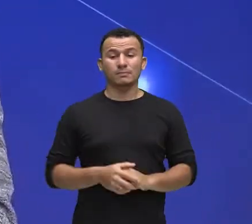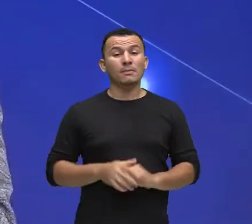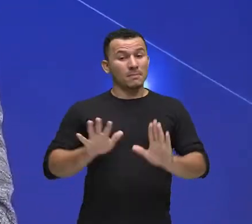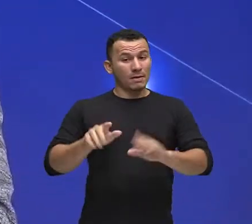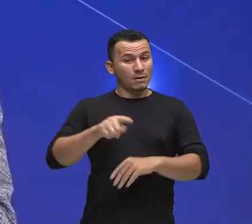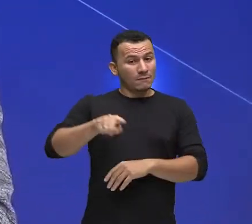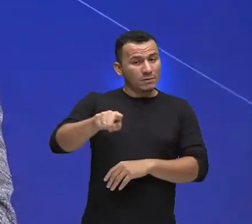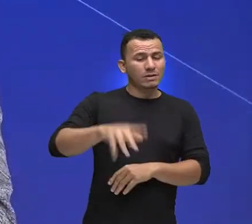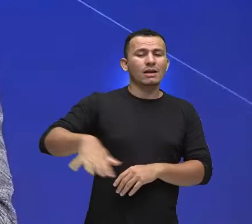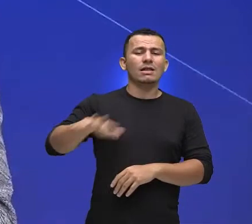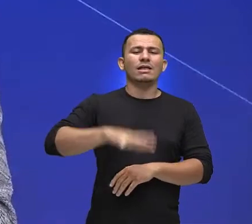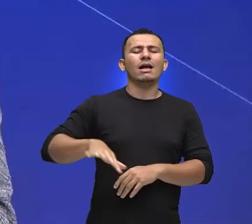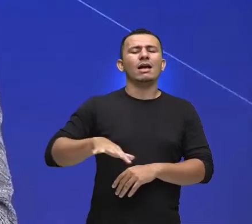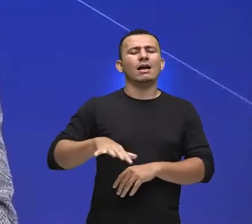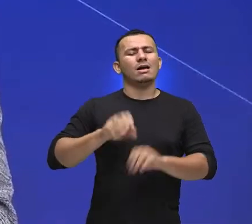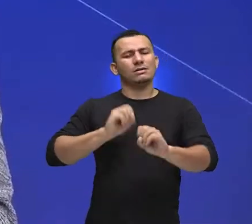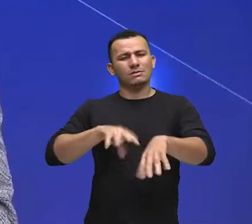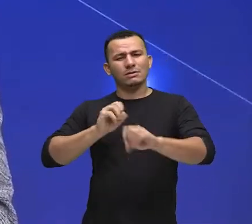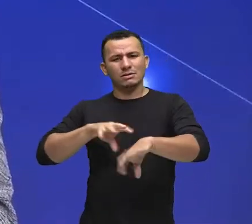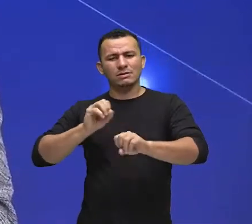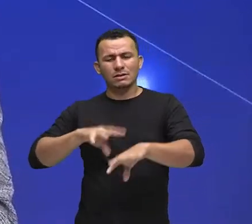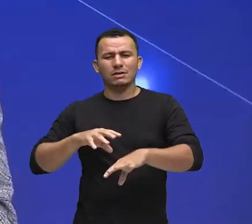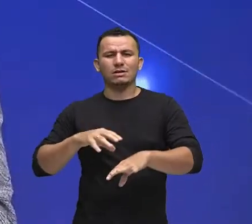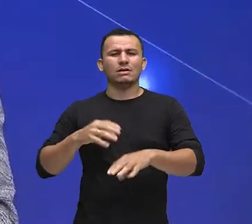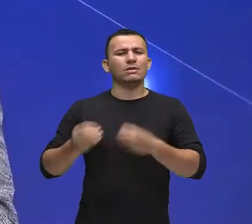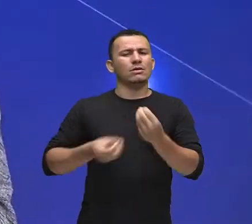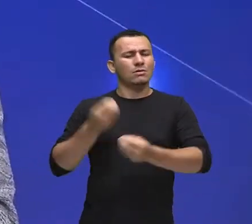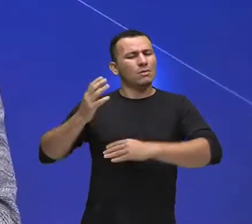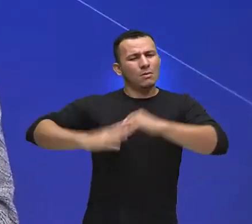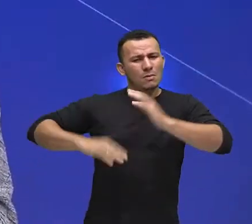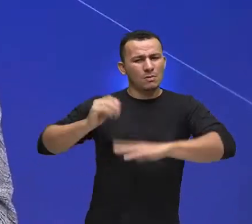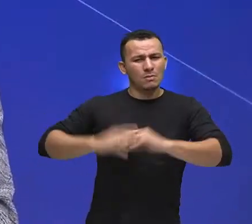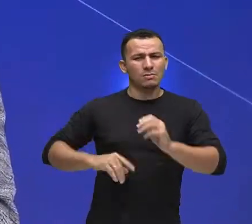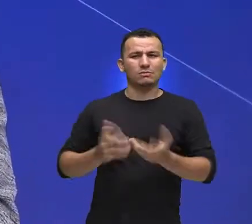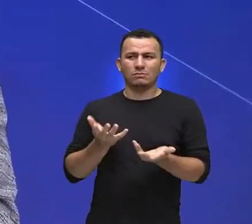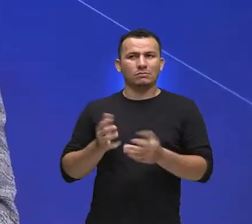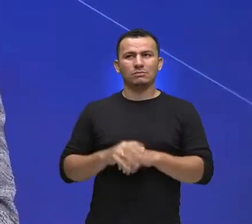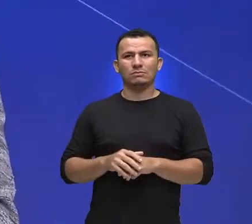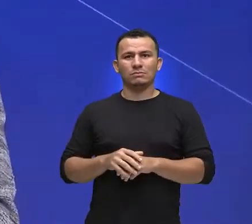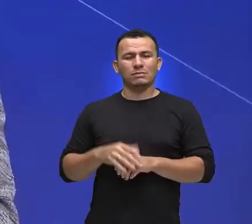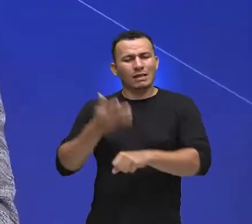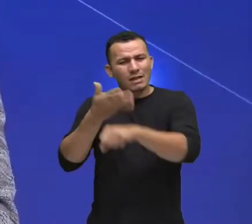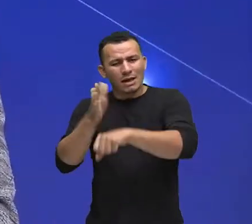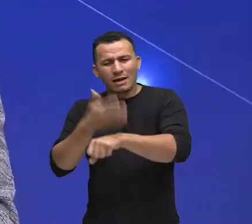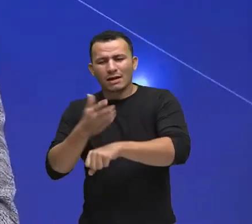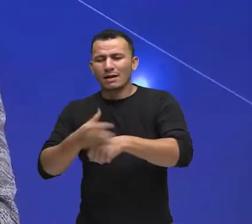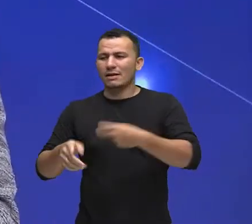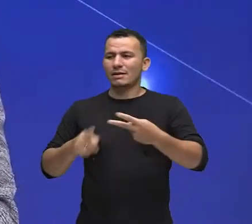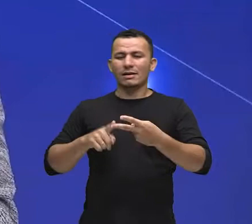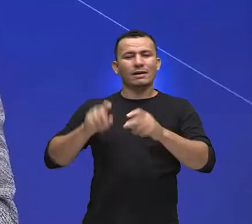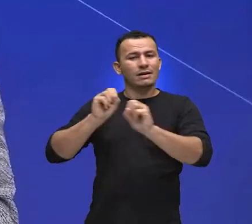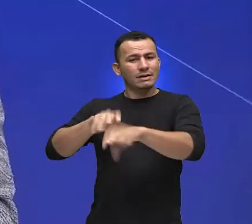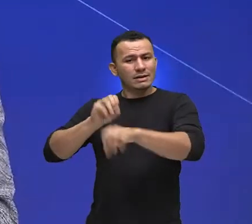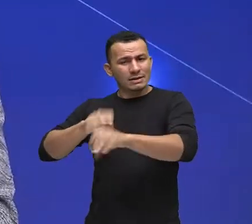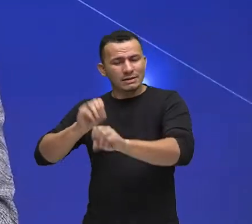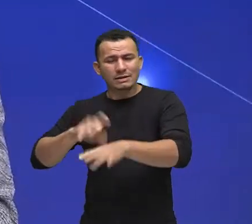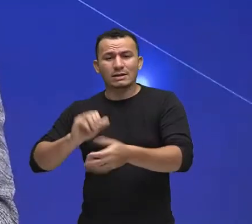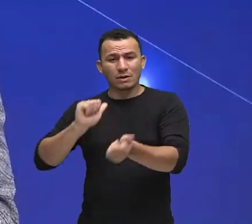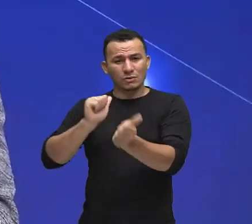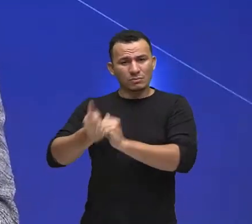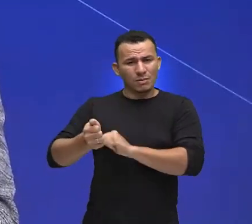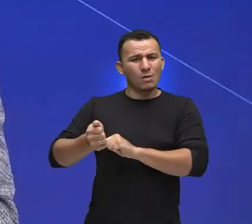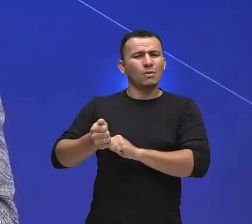educador, enquanto alguém que conduz, de repente, que forma, que treina, que ensina as pessoas na modalidade